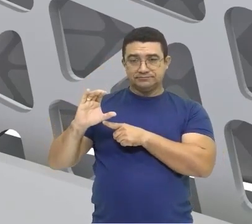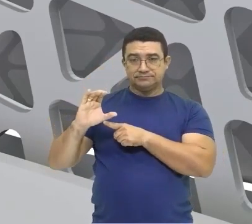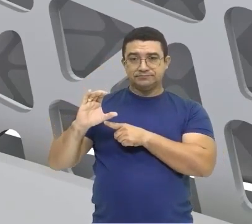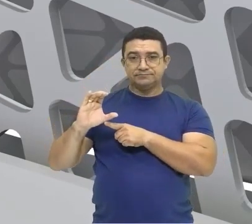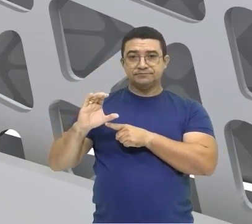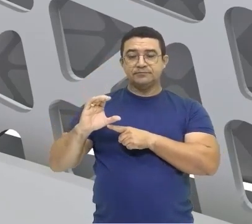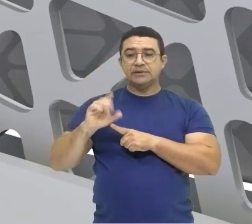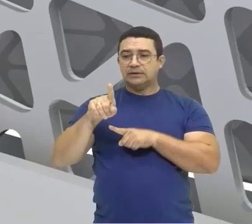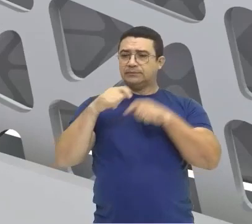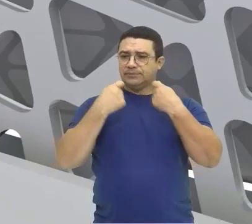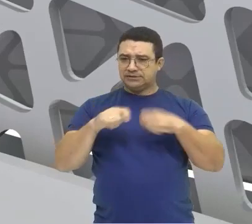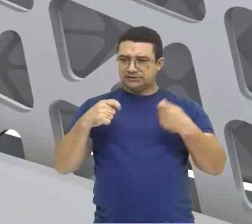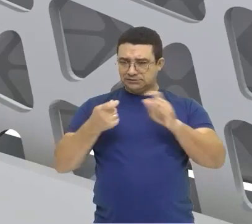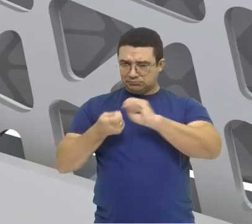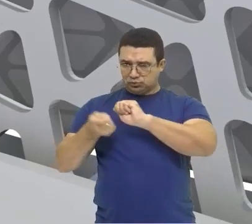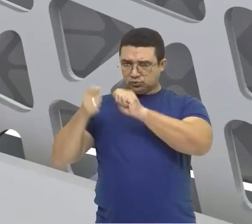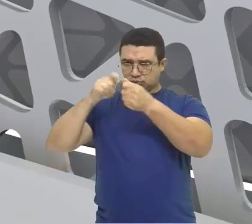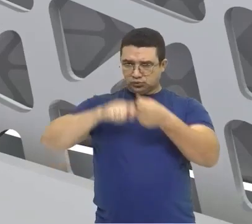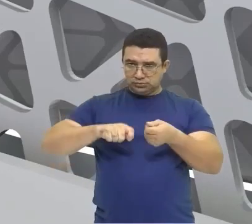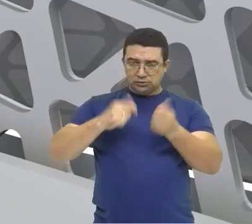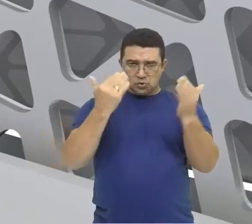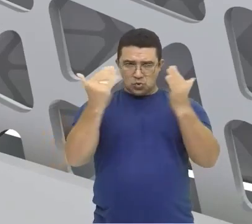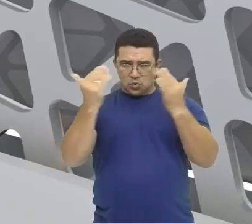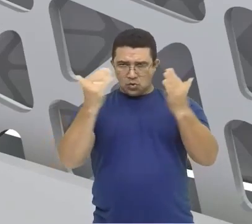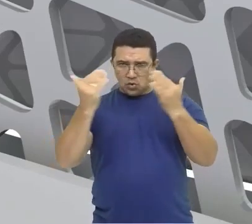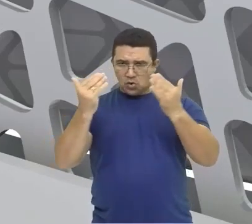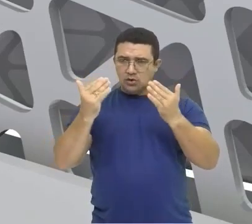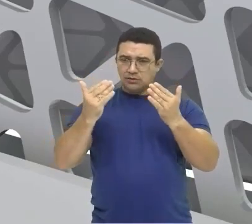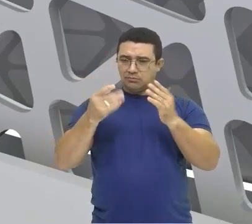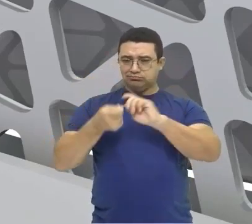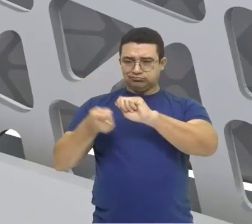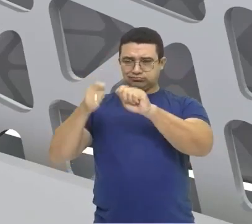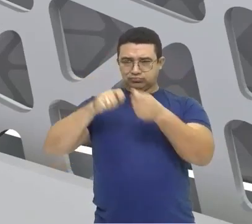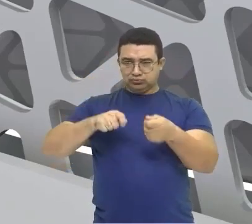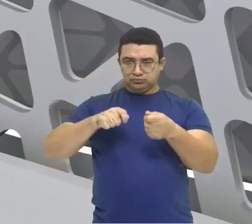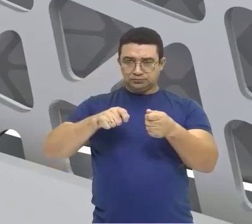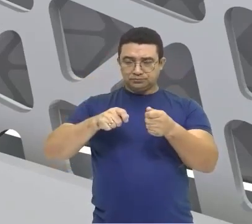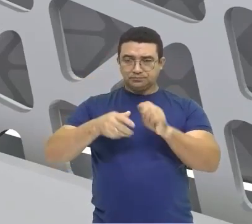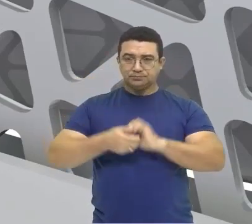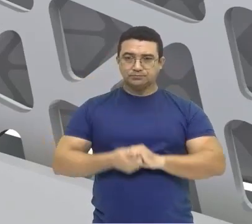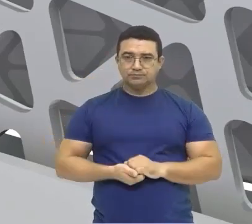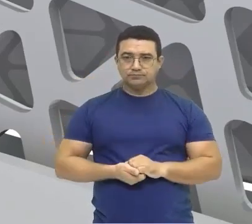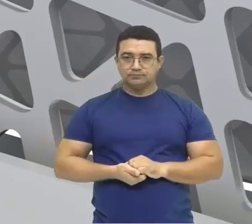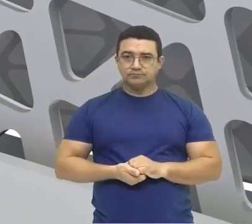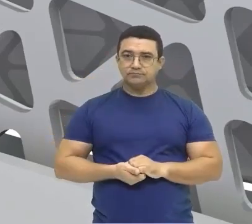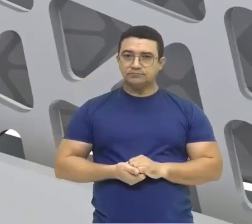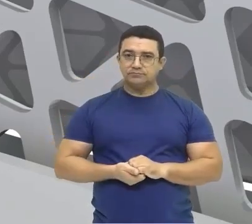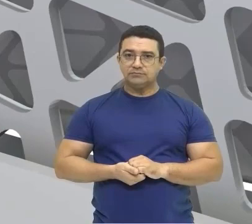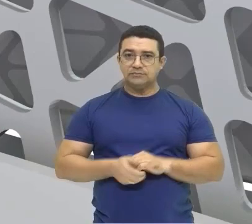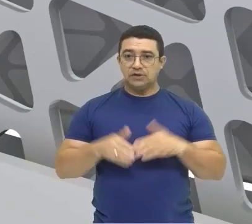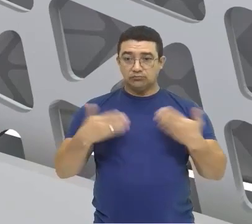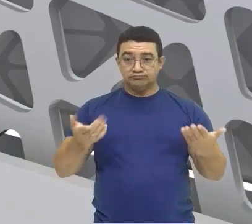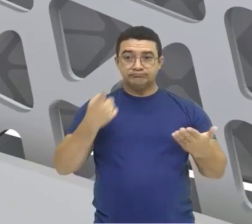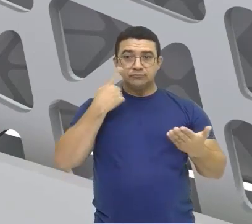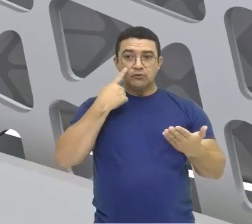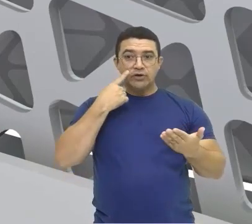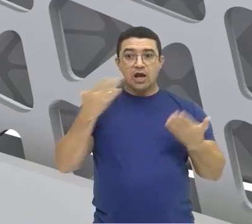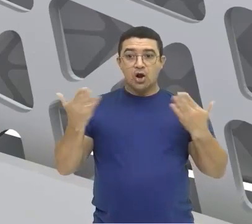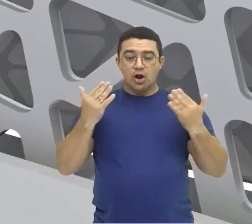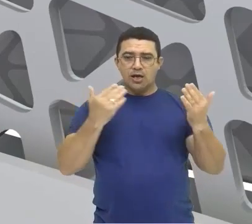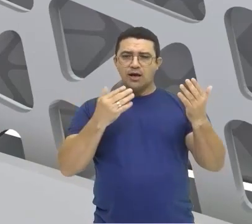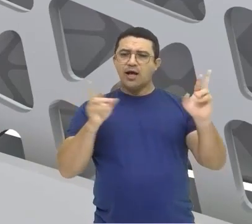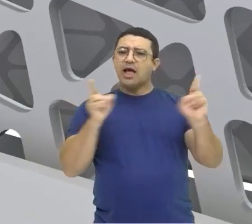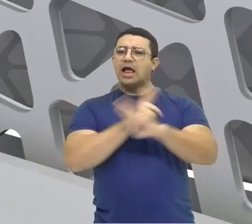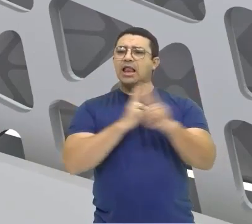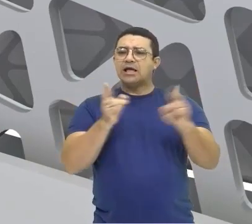você tem que saber fazer a comparação, converter de uma para outra, né? Então, pessoal, é o que a gente vai ver agora, a relação que